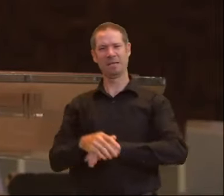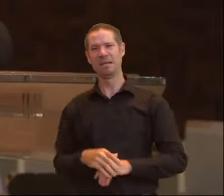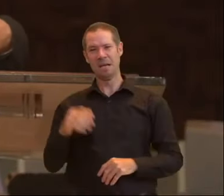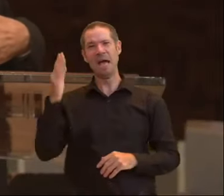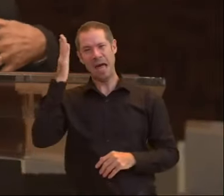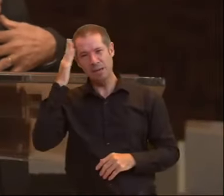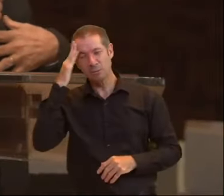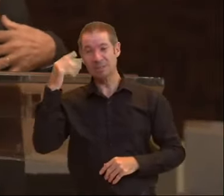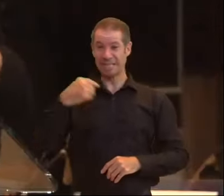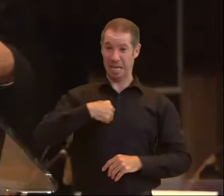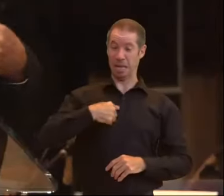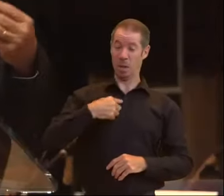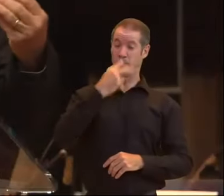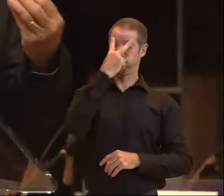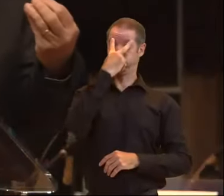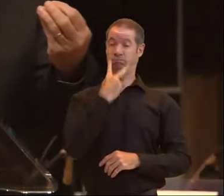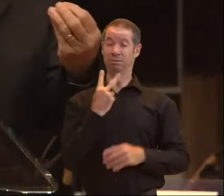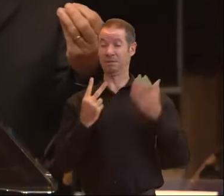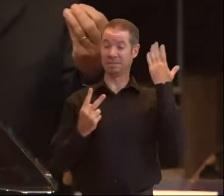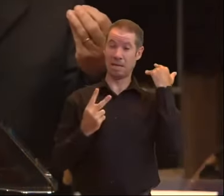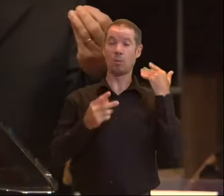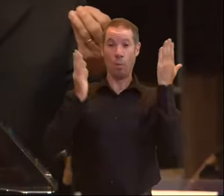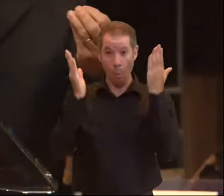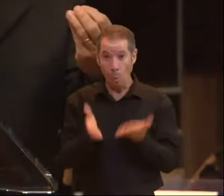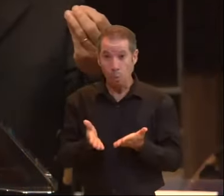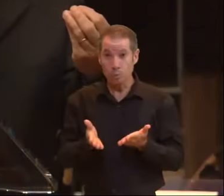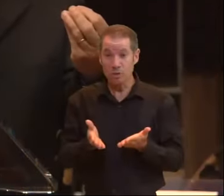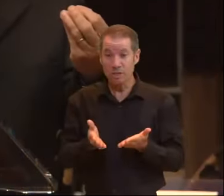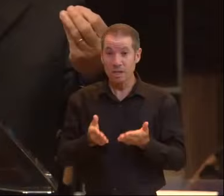sei que eu era cego, e hoje